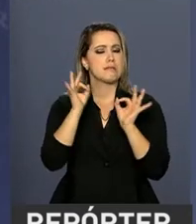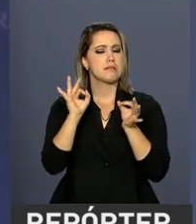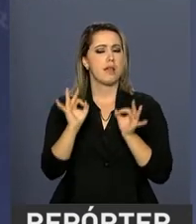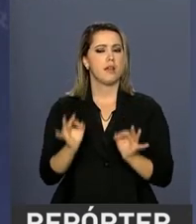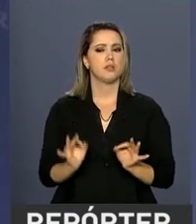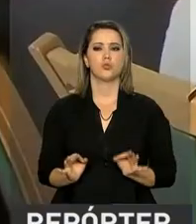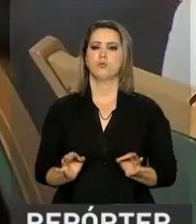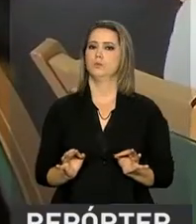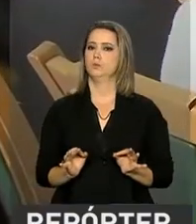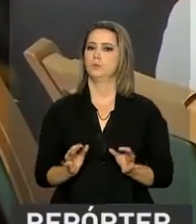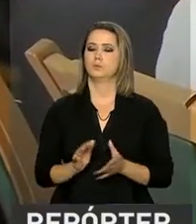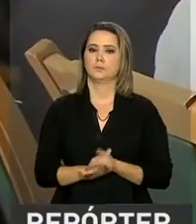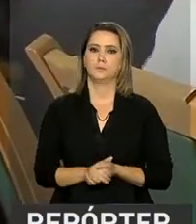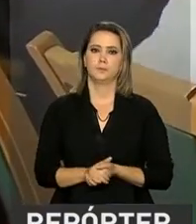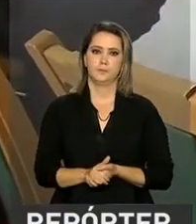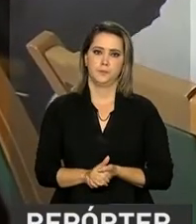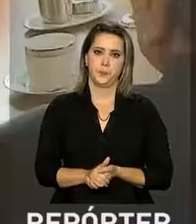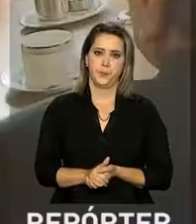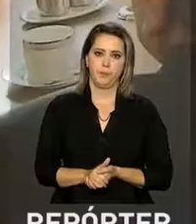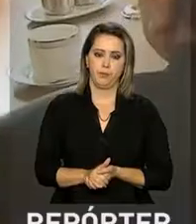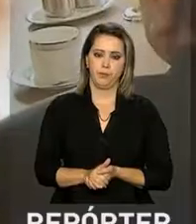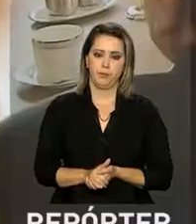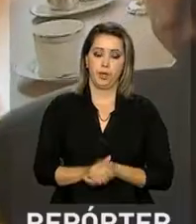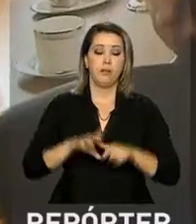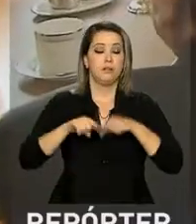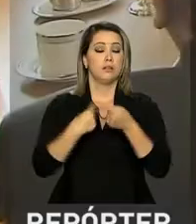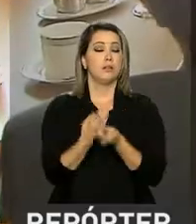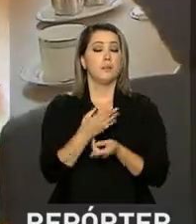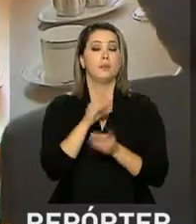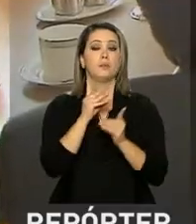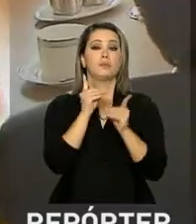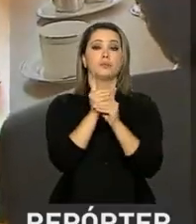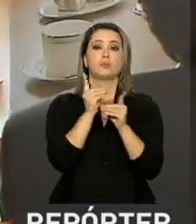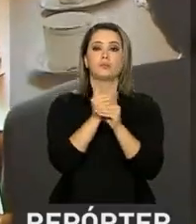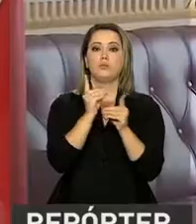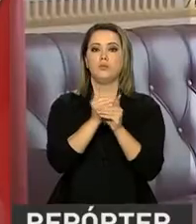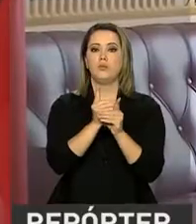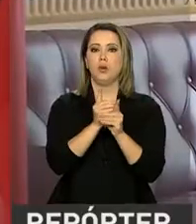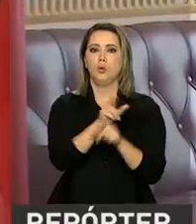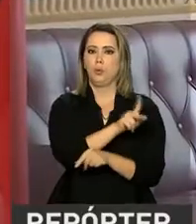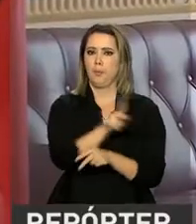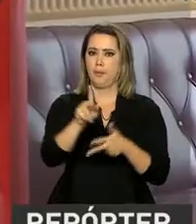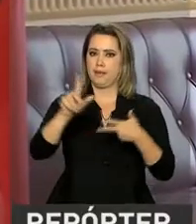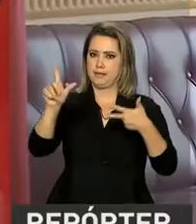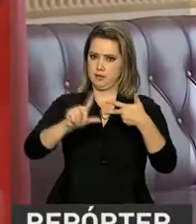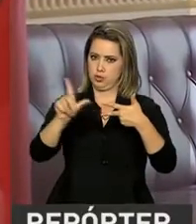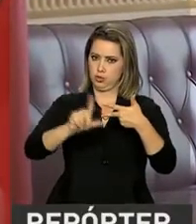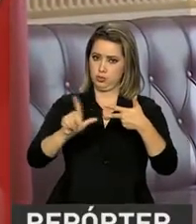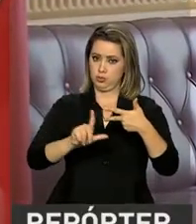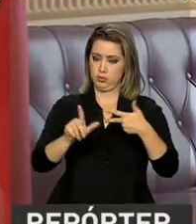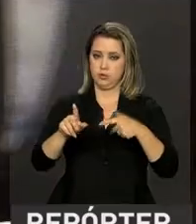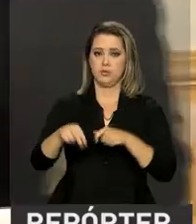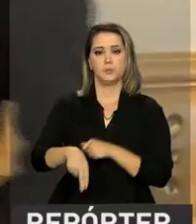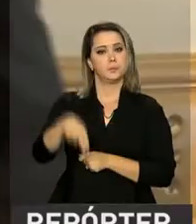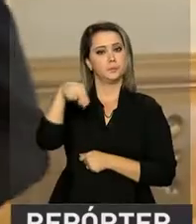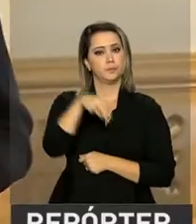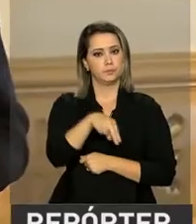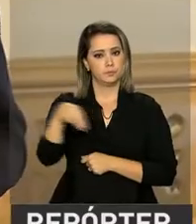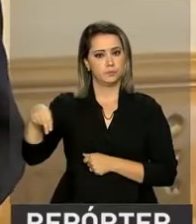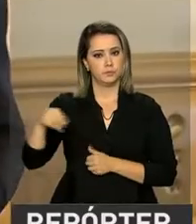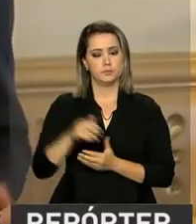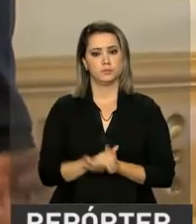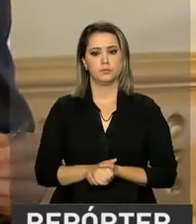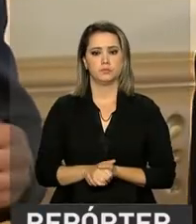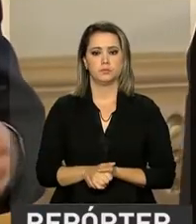regularidade extraordinária. Depois, Michel Temer se encontrou com o presidente do parlamento norueguês, Olemic Thommessen. Temas